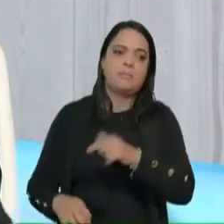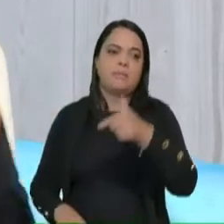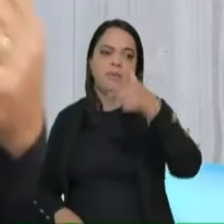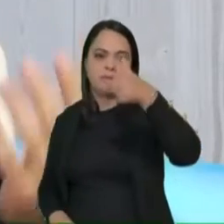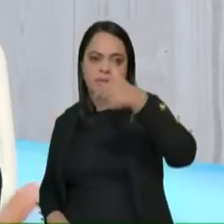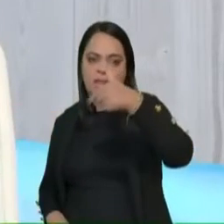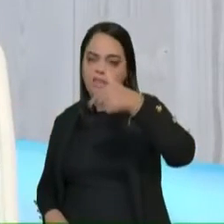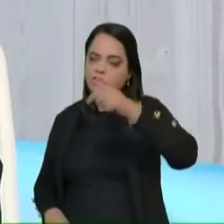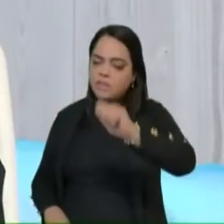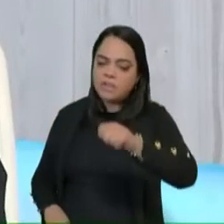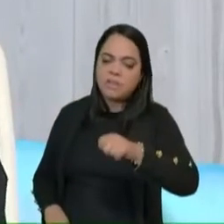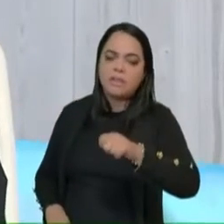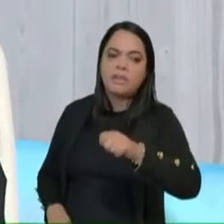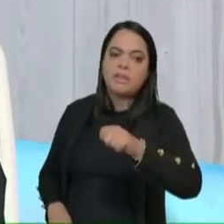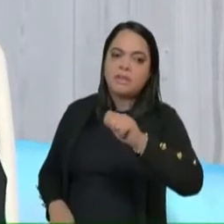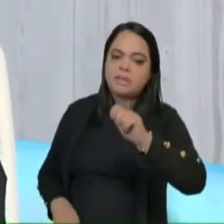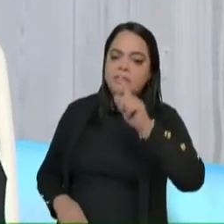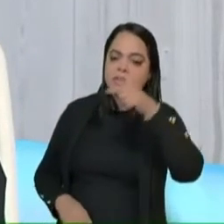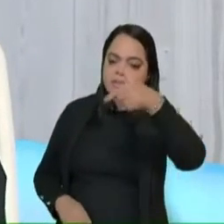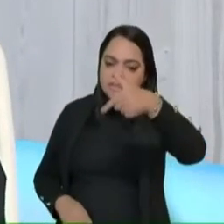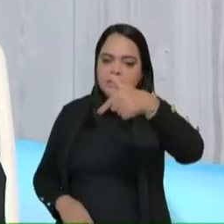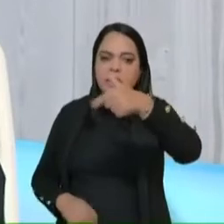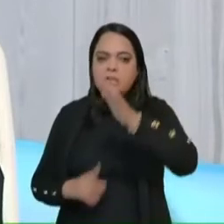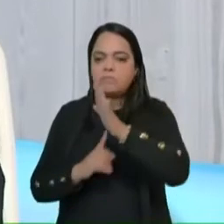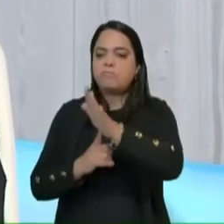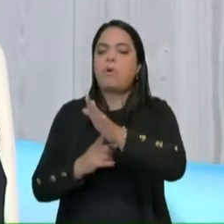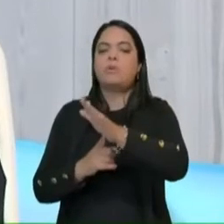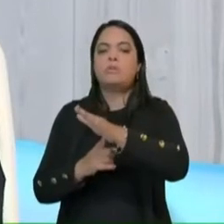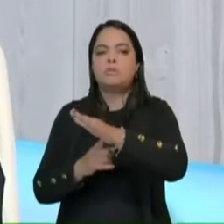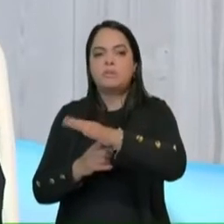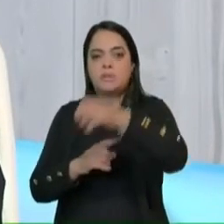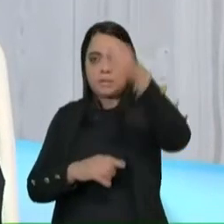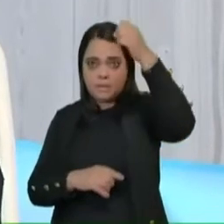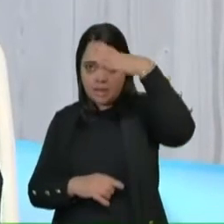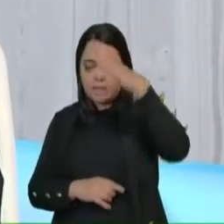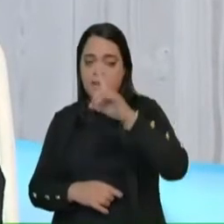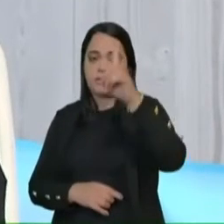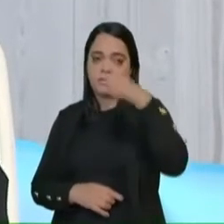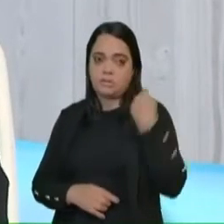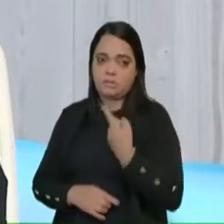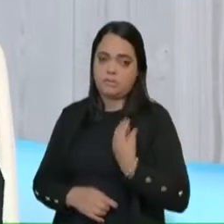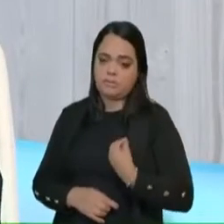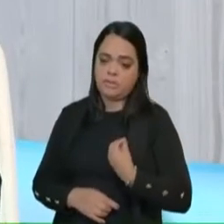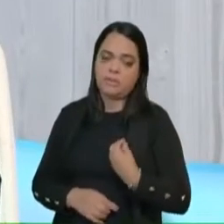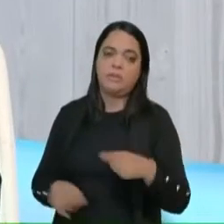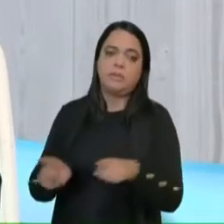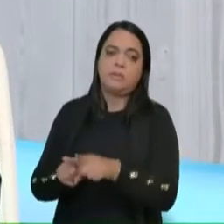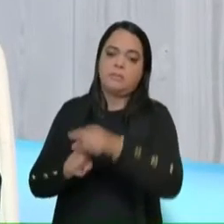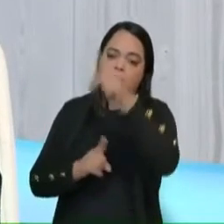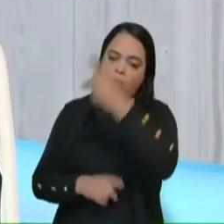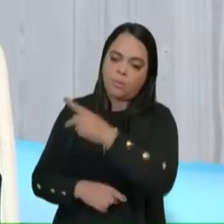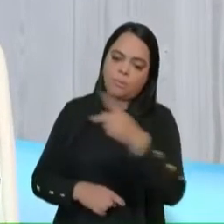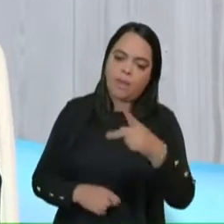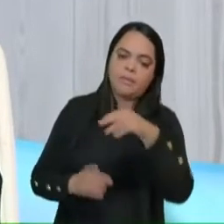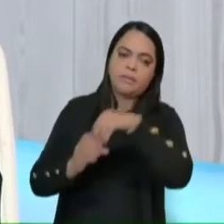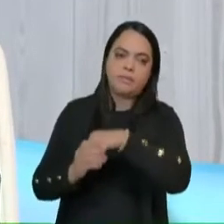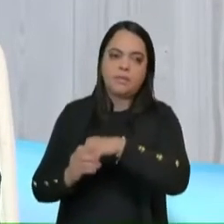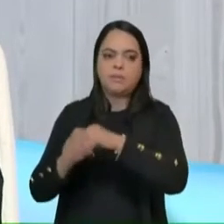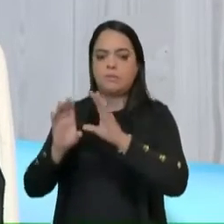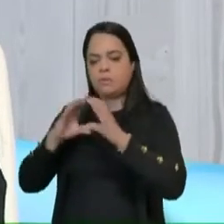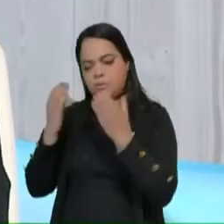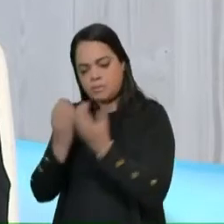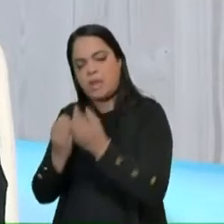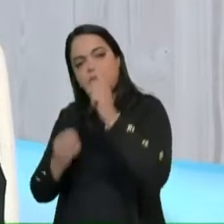que são sinais da Graça de Deus na nossa vida né a presença do padre no meio da comunidade que também é um sinal de